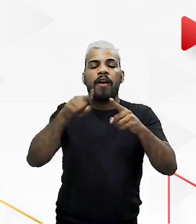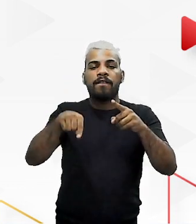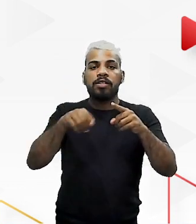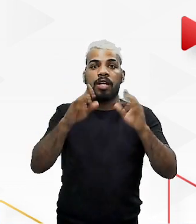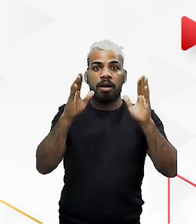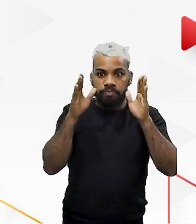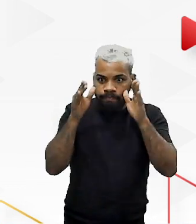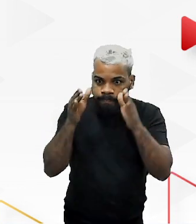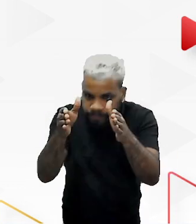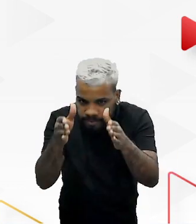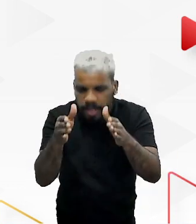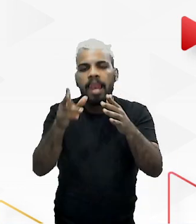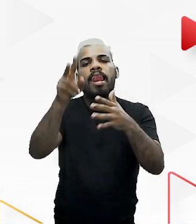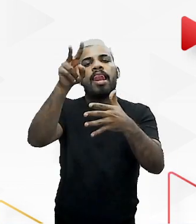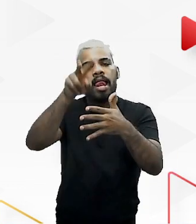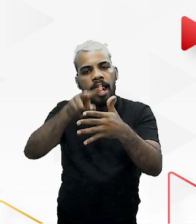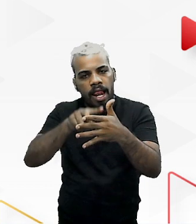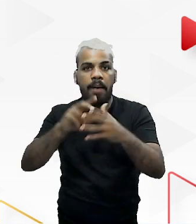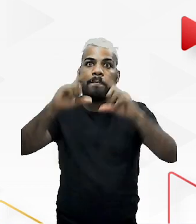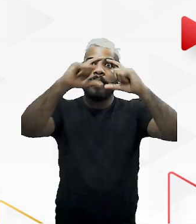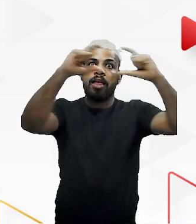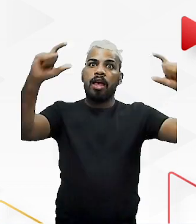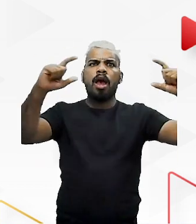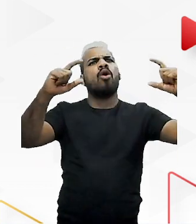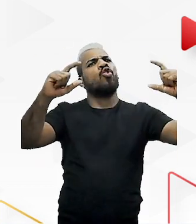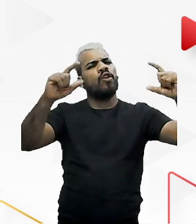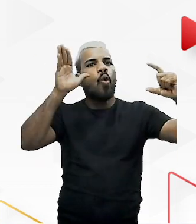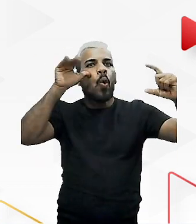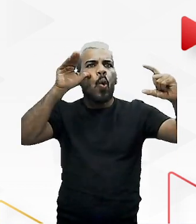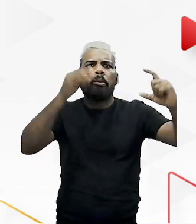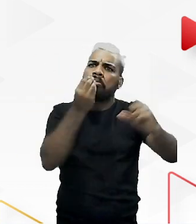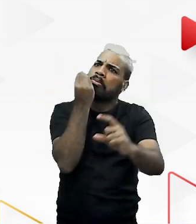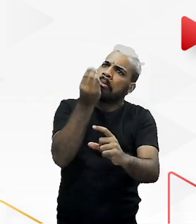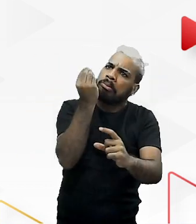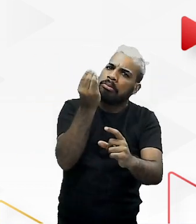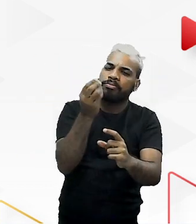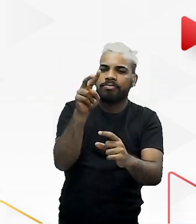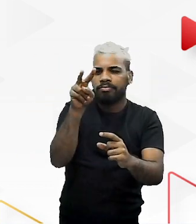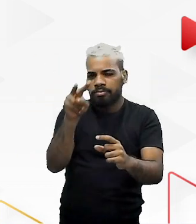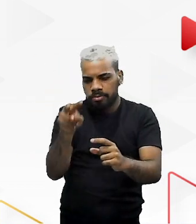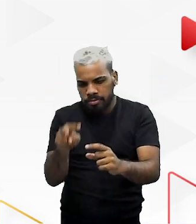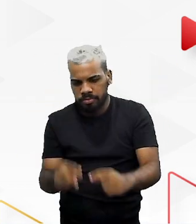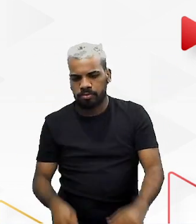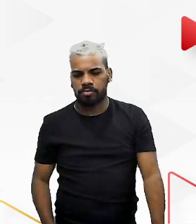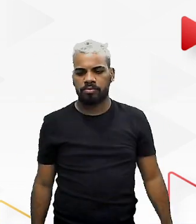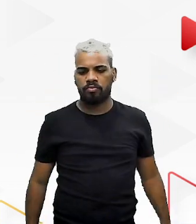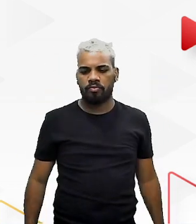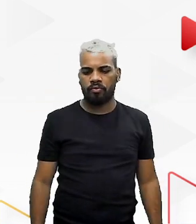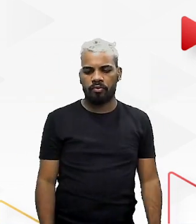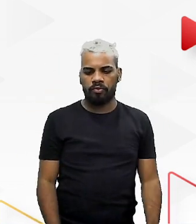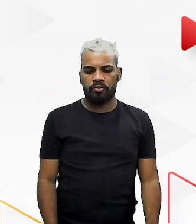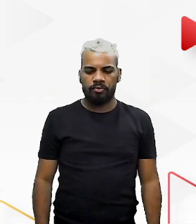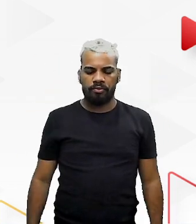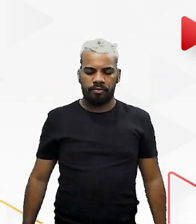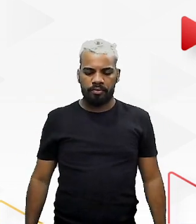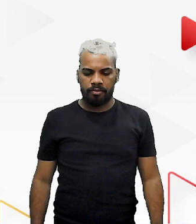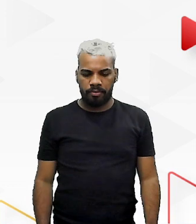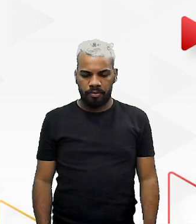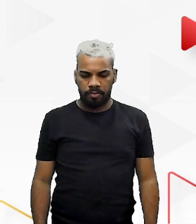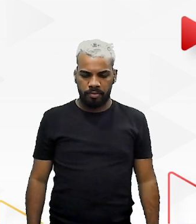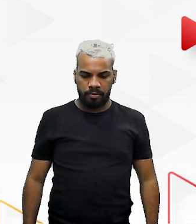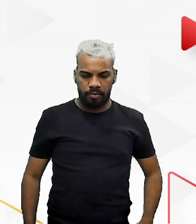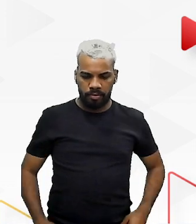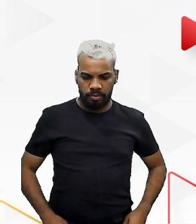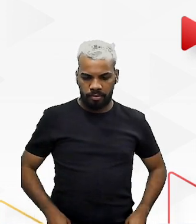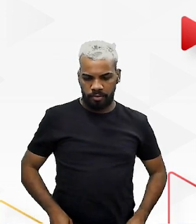ali, e saber por qual motivo se deu esse probleminha aí que aconteceu na